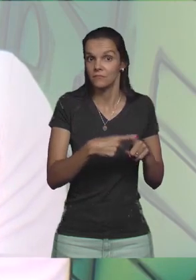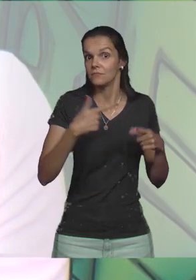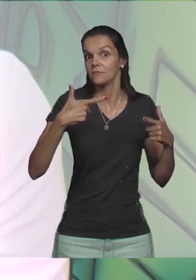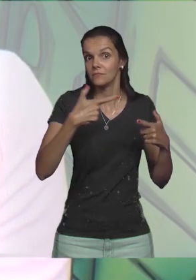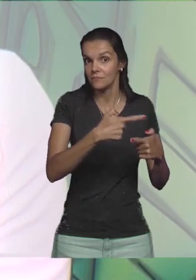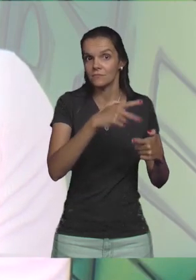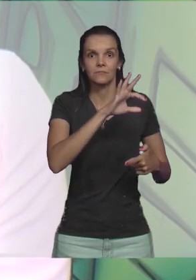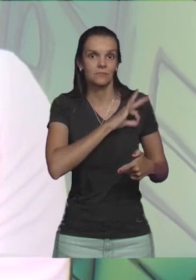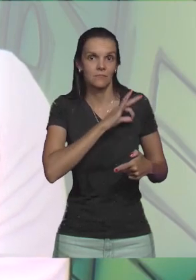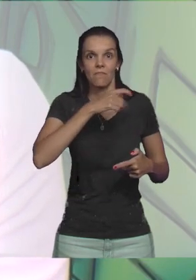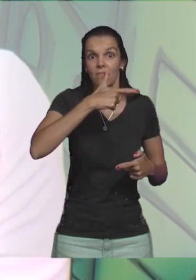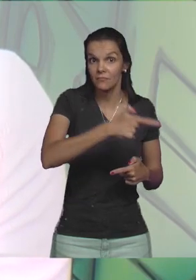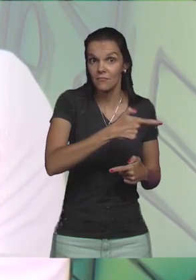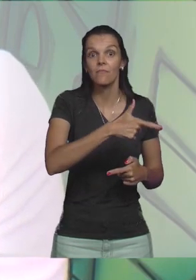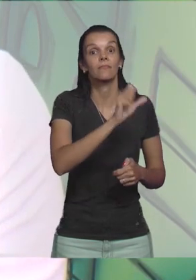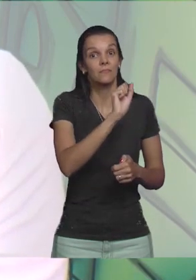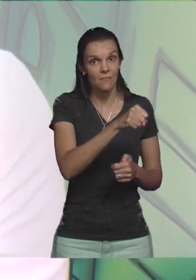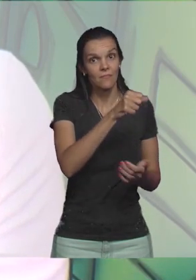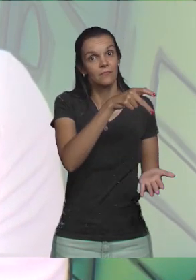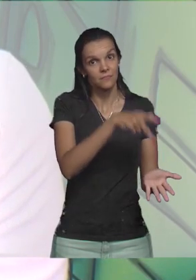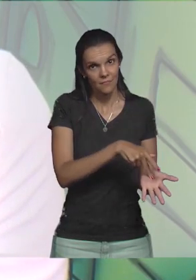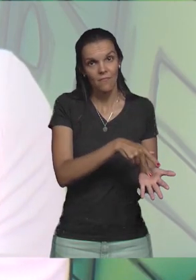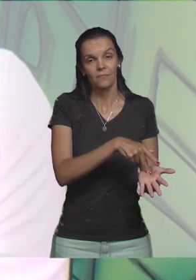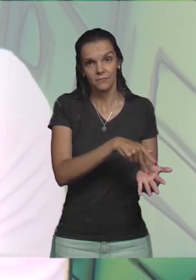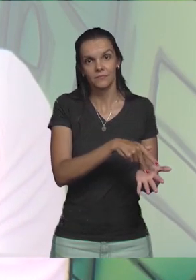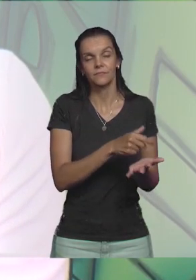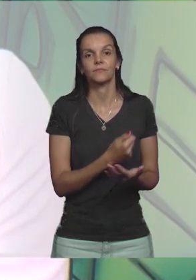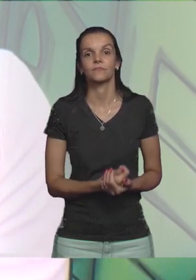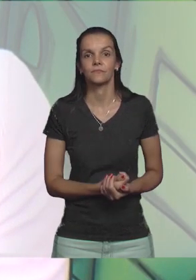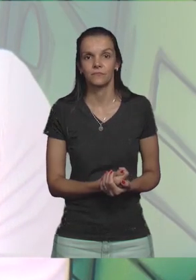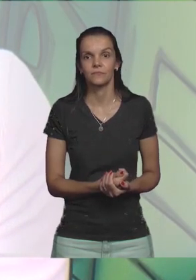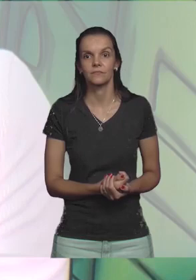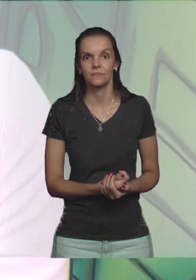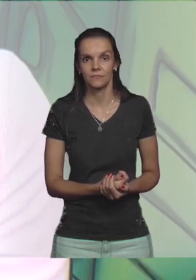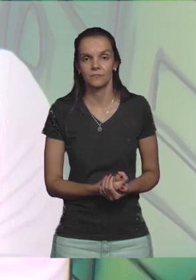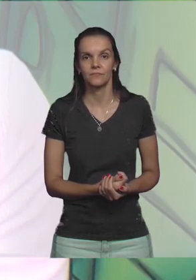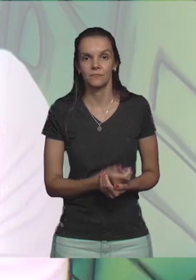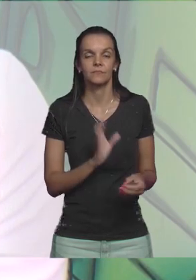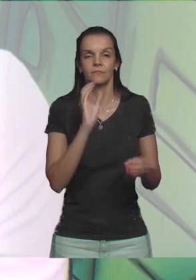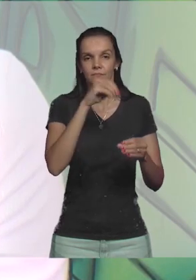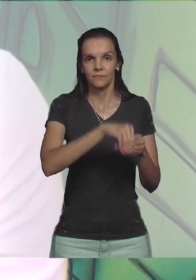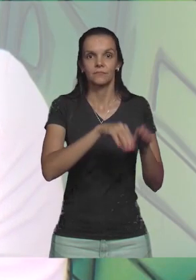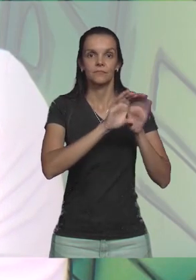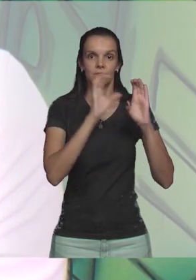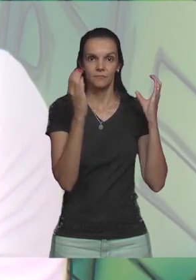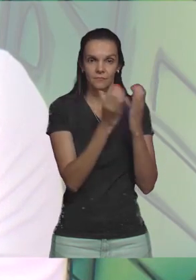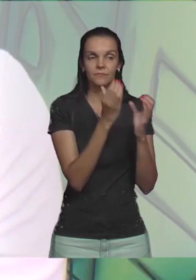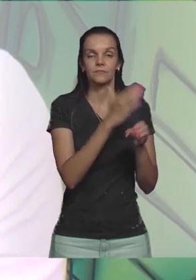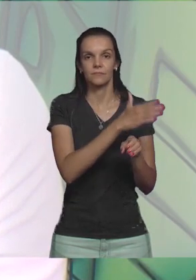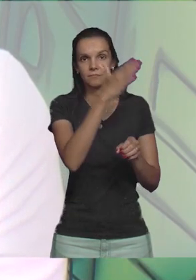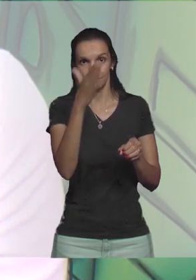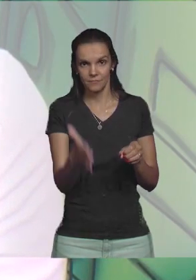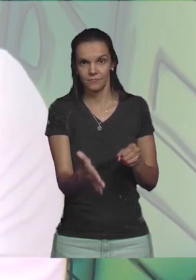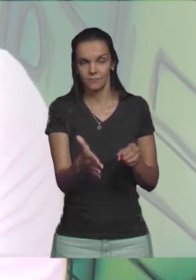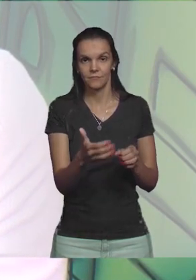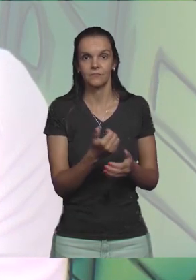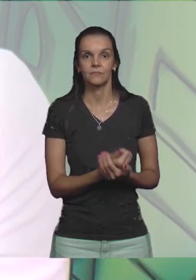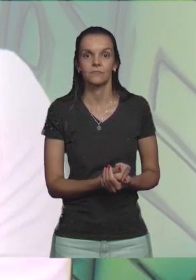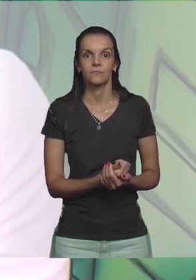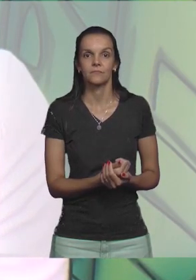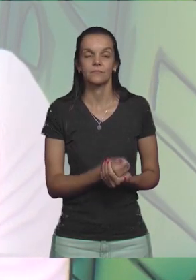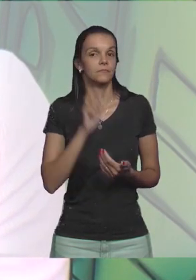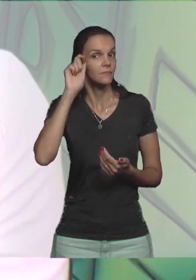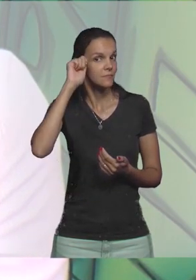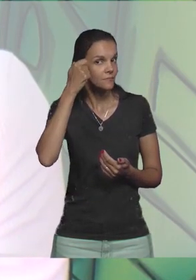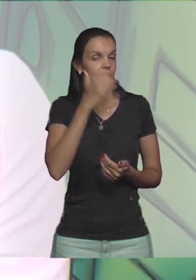extermínio. A polícia mata mesmo. Enfim, dentro da comunidade, fora dela, o